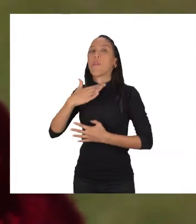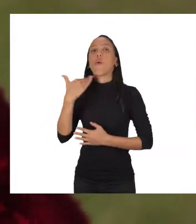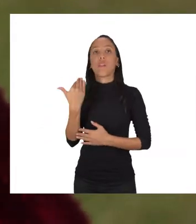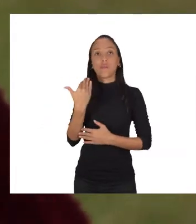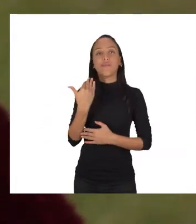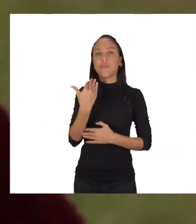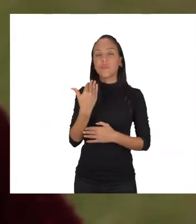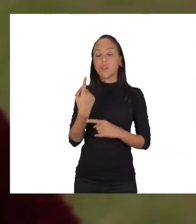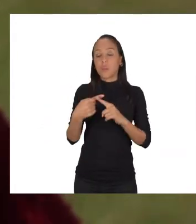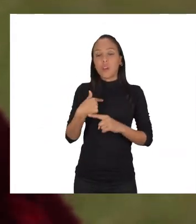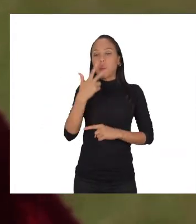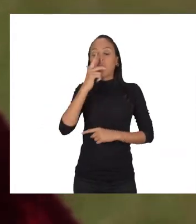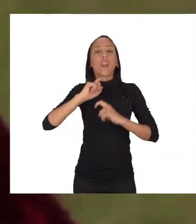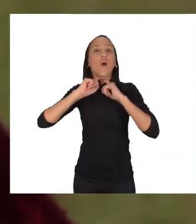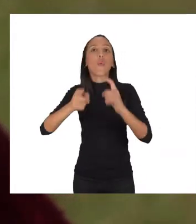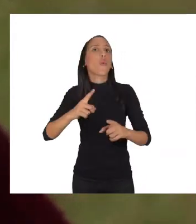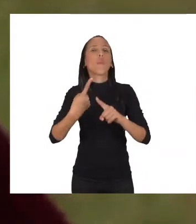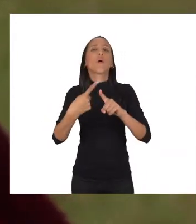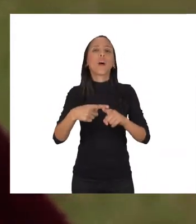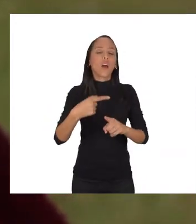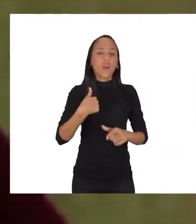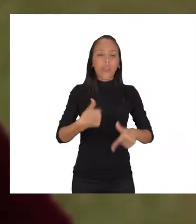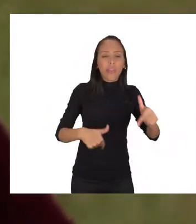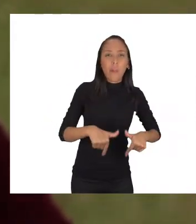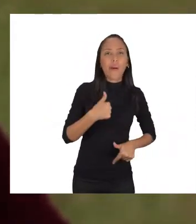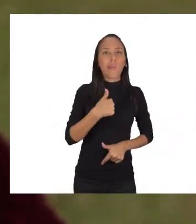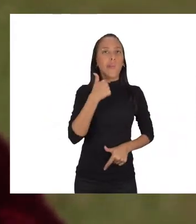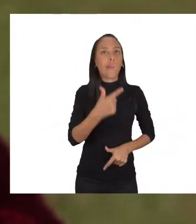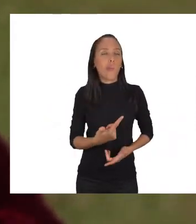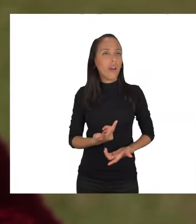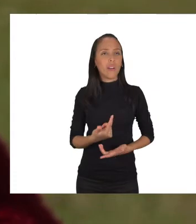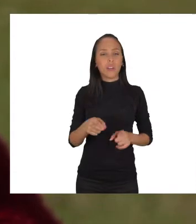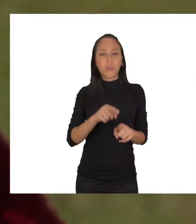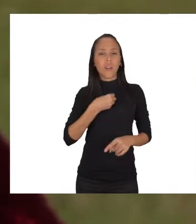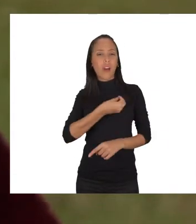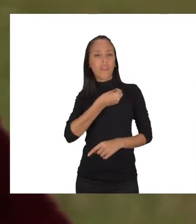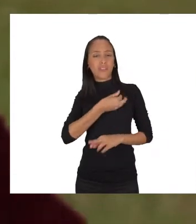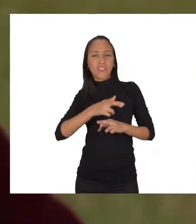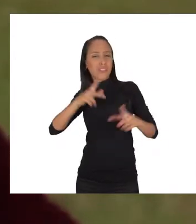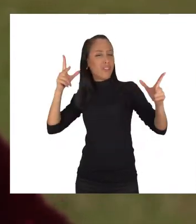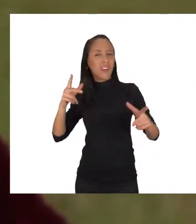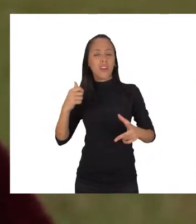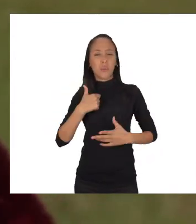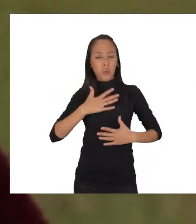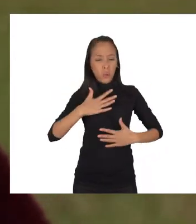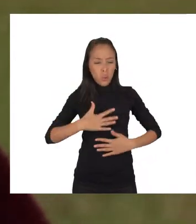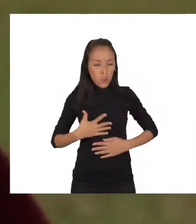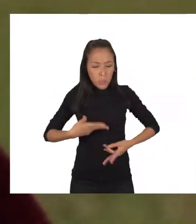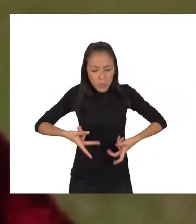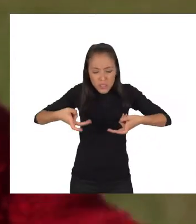dado. Não podia mais trabalhar. Não podia mais viver uma vida normal. Estava vivendo uma vida totalmente diferente. E vendo no meu corpo todos os